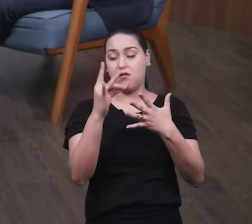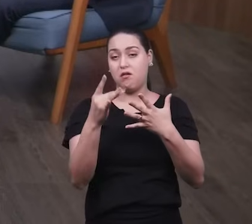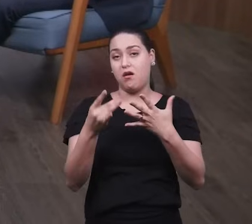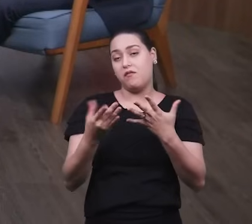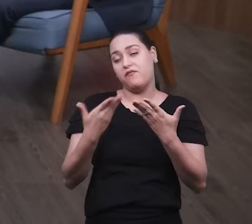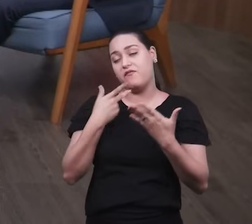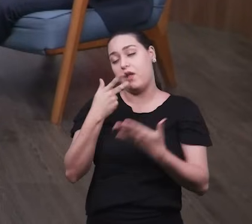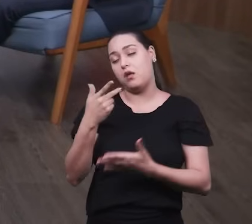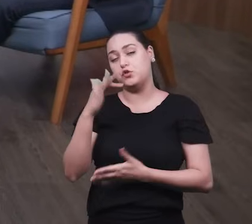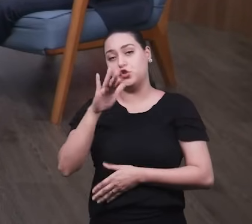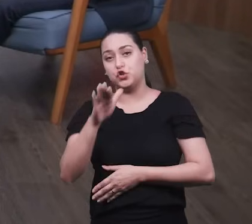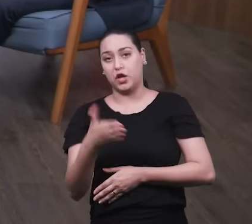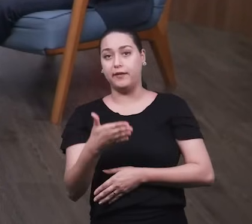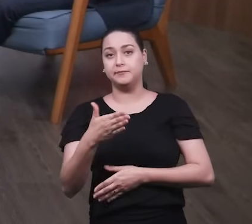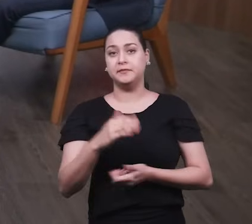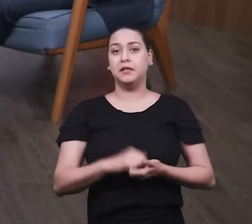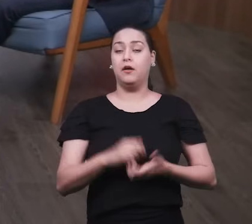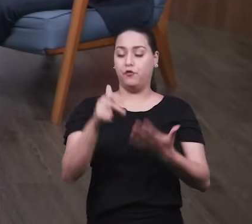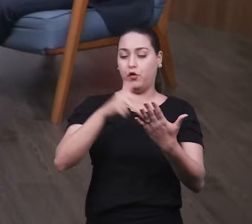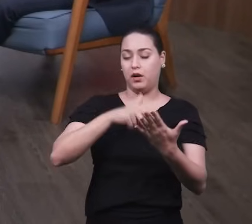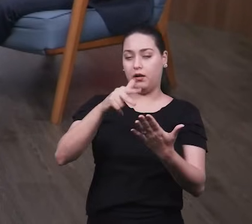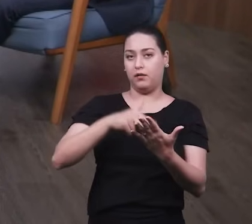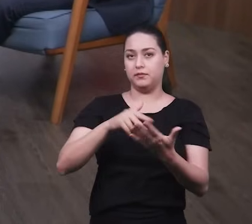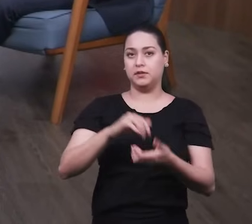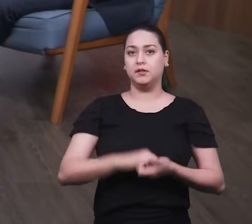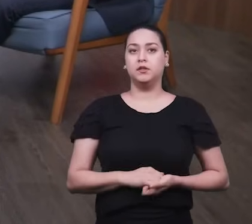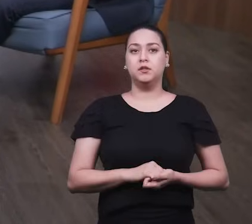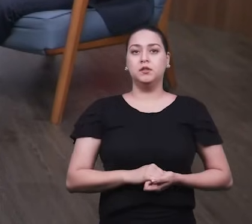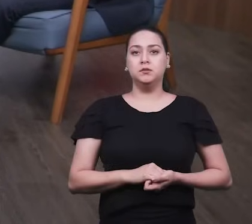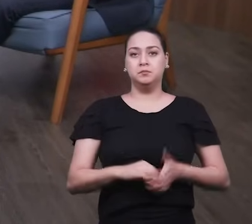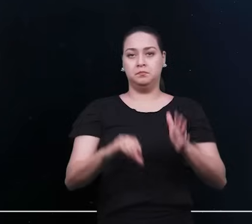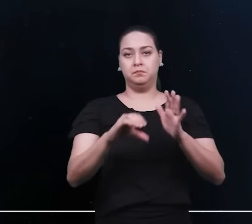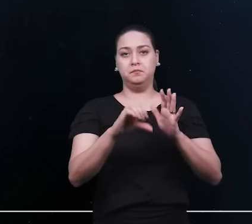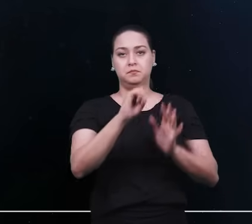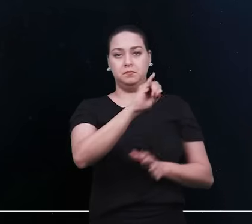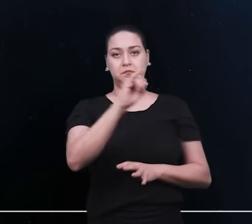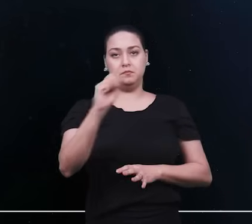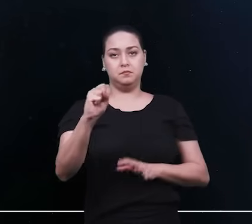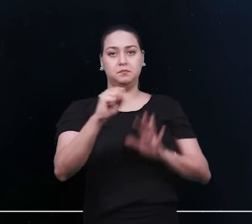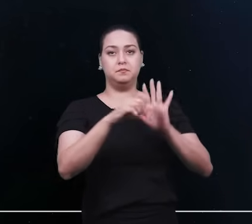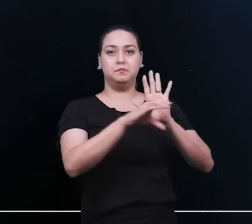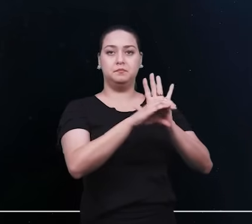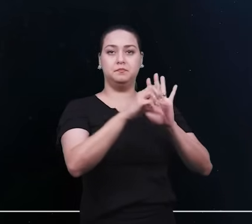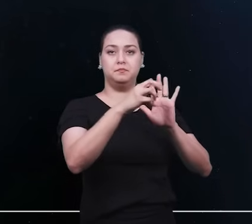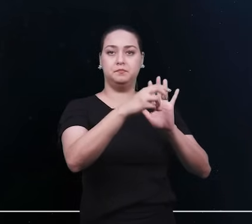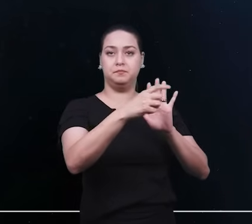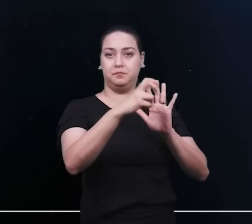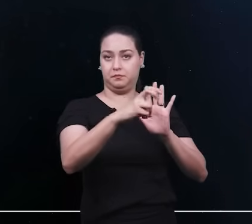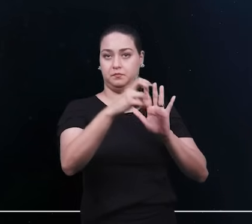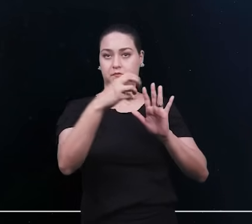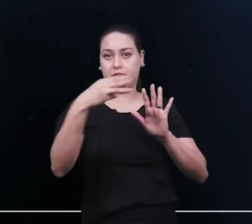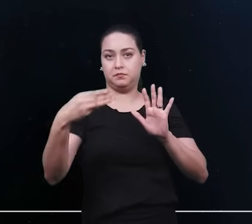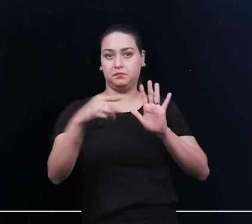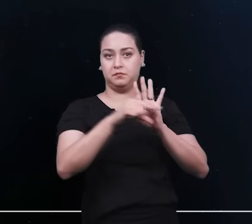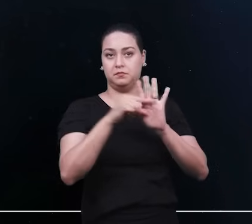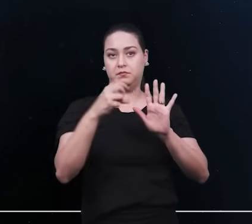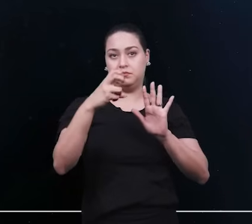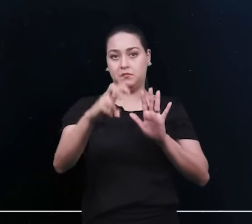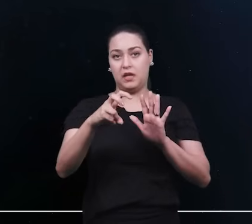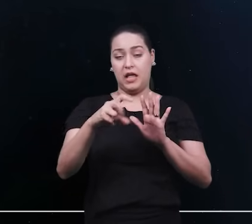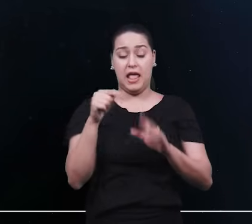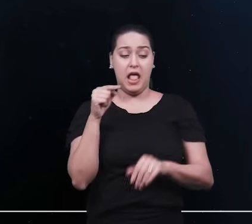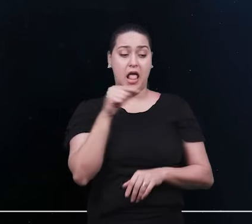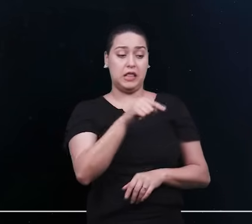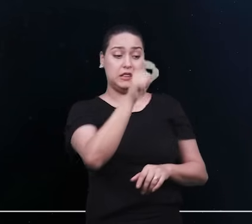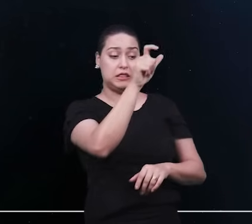Eu vou ler e depois vocês podem falar. Diz assim, Isaías 53, 5: mas ele foi